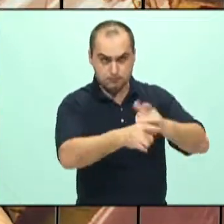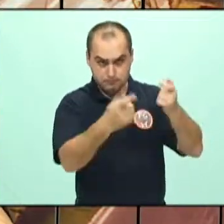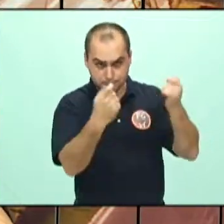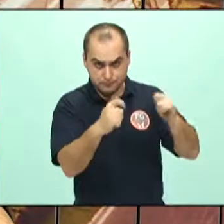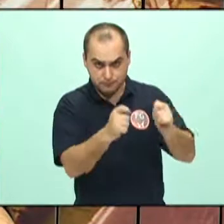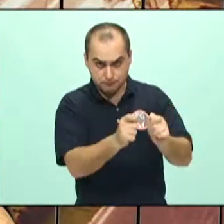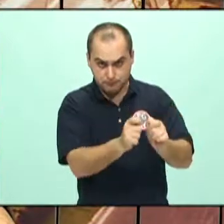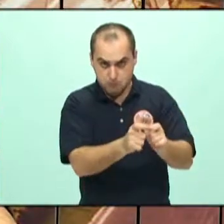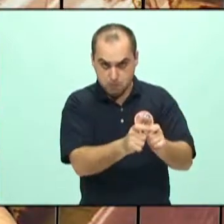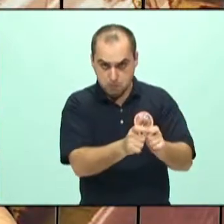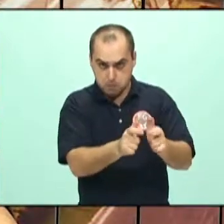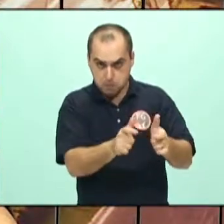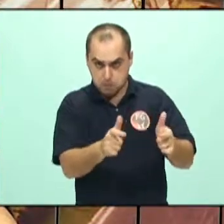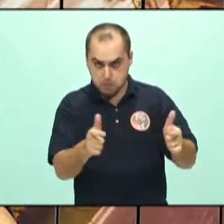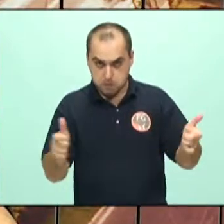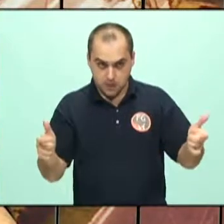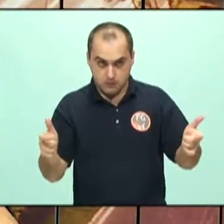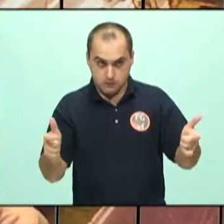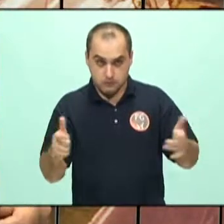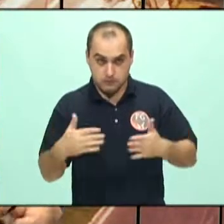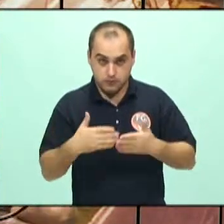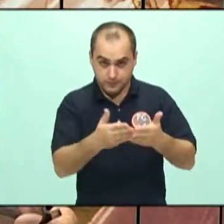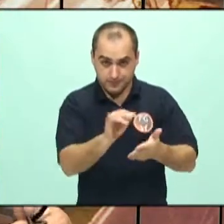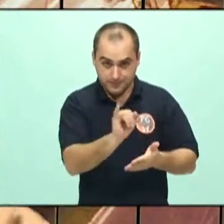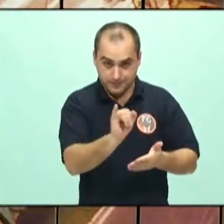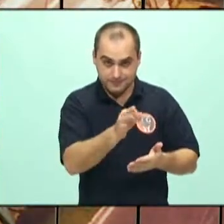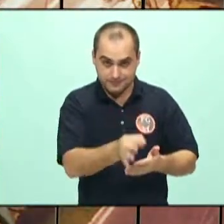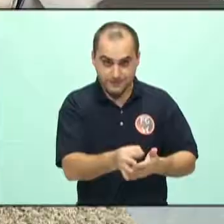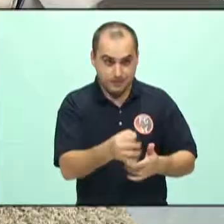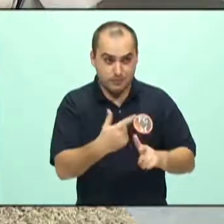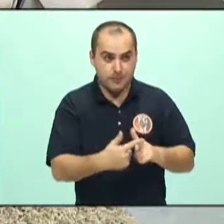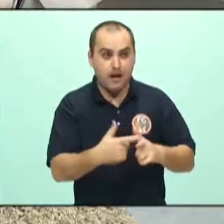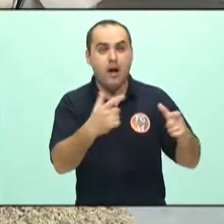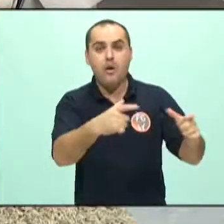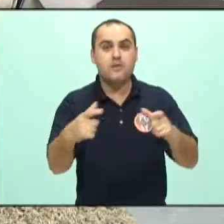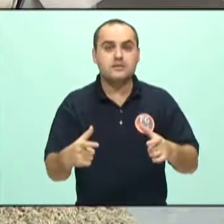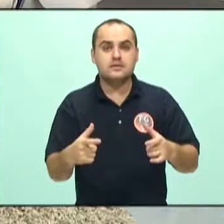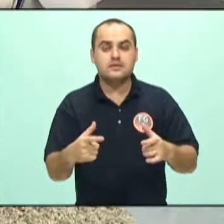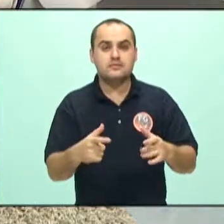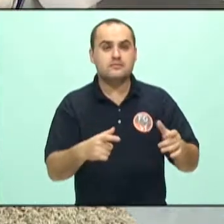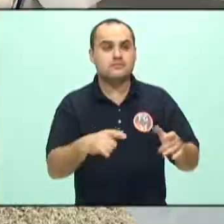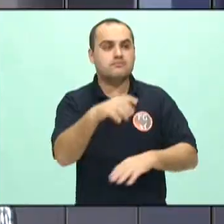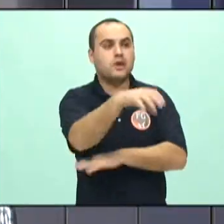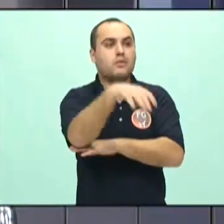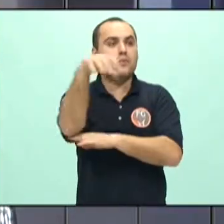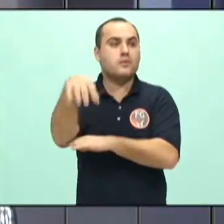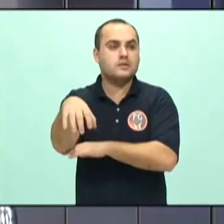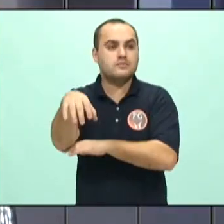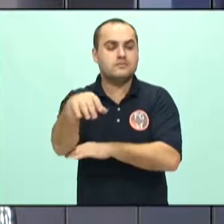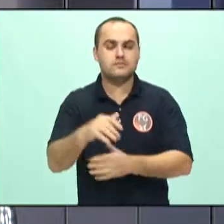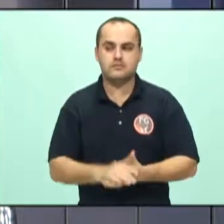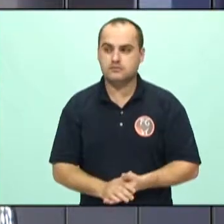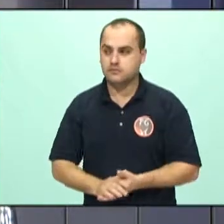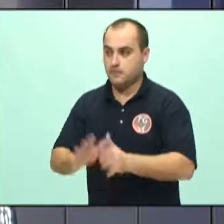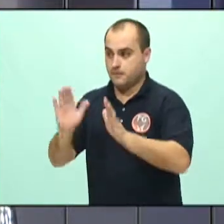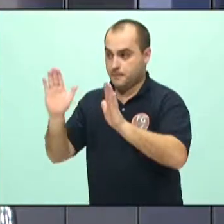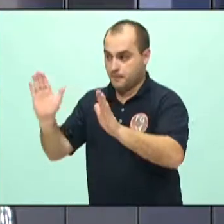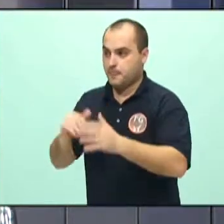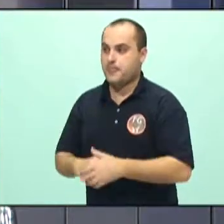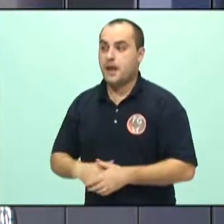ainda do nosso porto de Itajaí. Não tem mais onde colocar container ali. Carlos Antônio, nós temos a maior produtividade